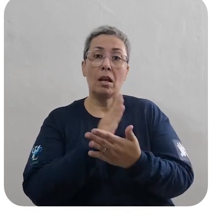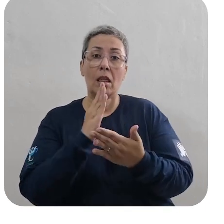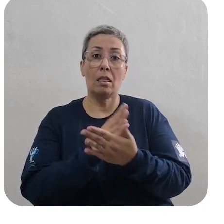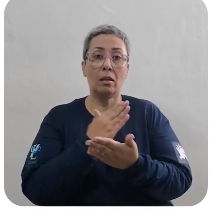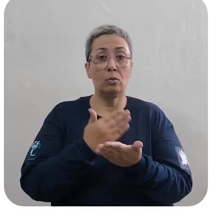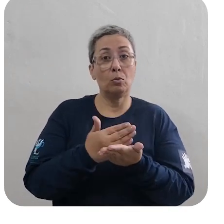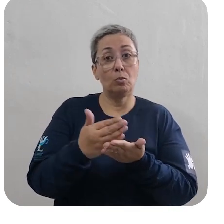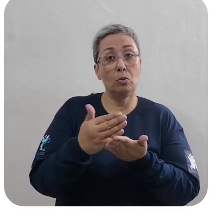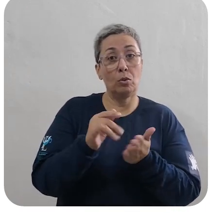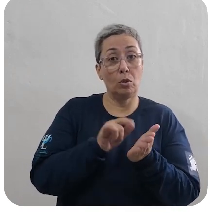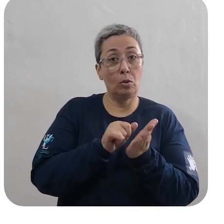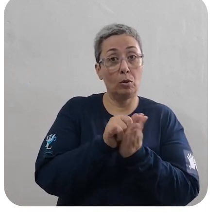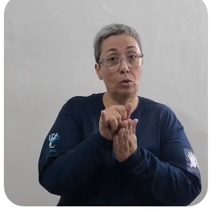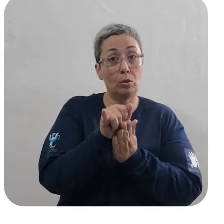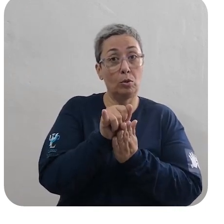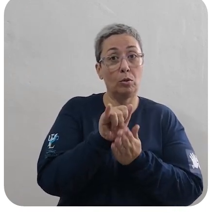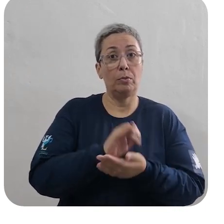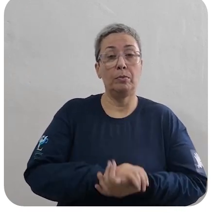caderno introdutório,